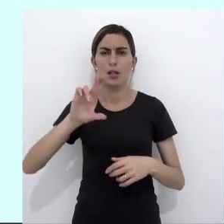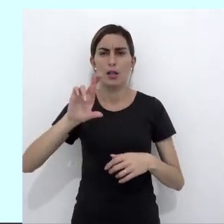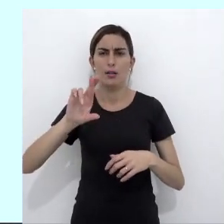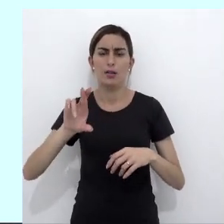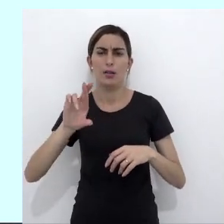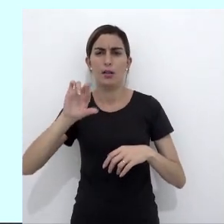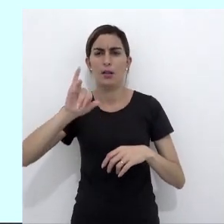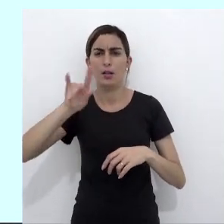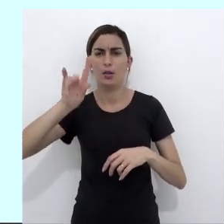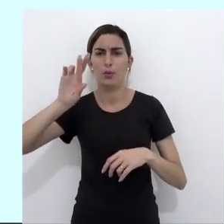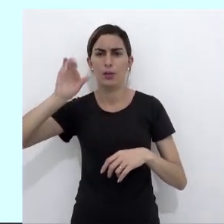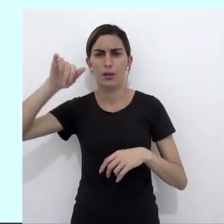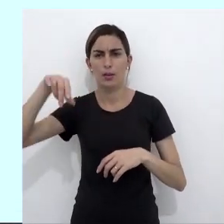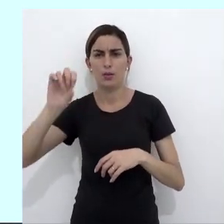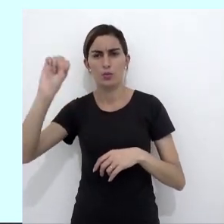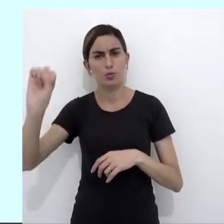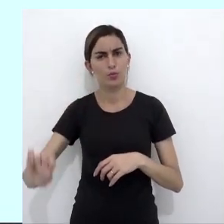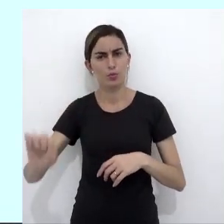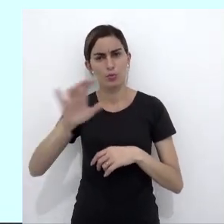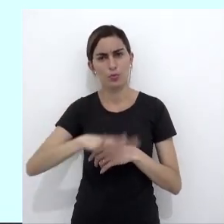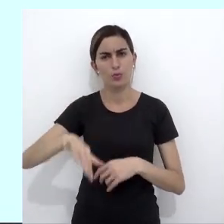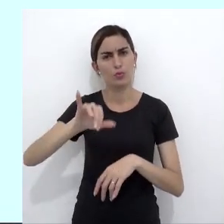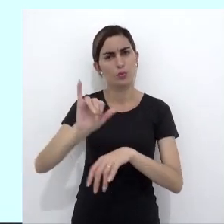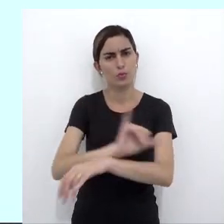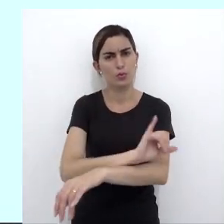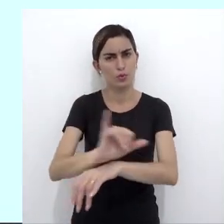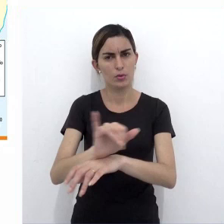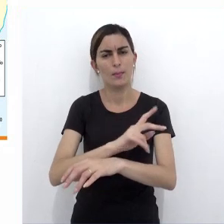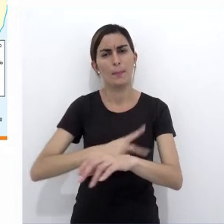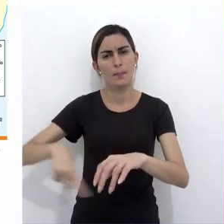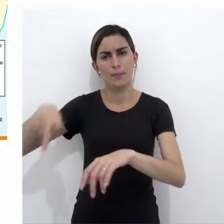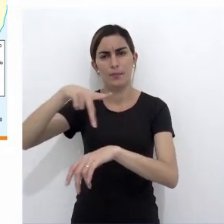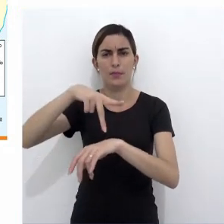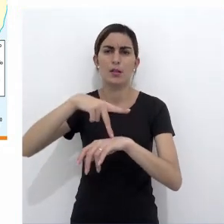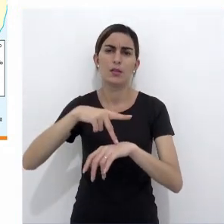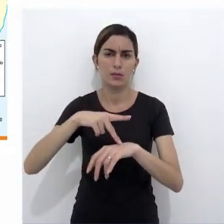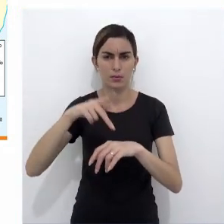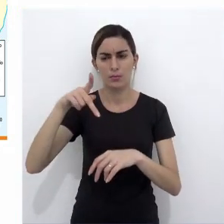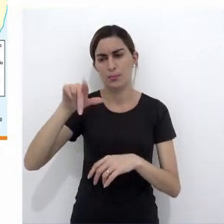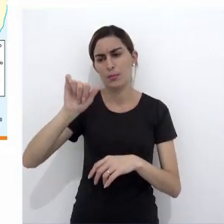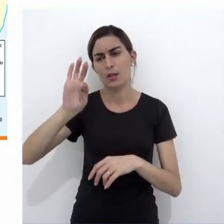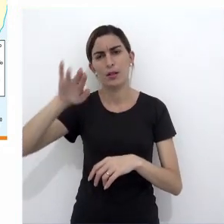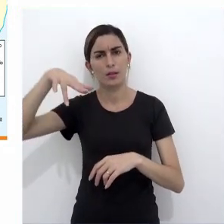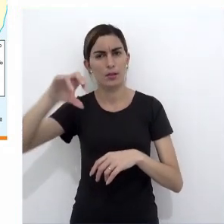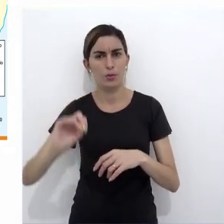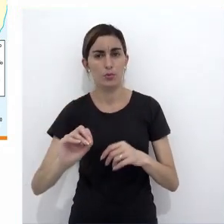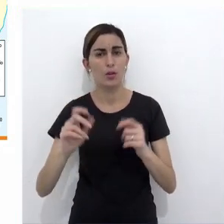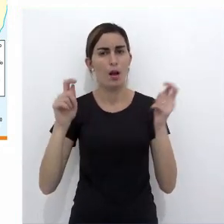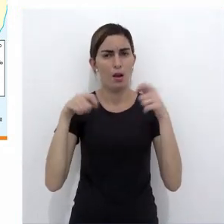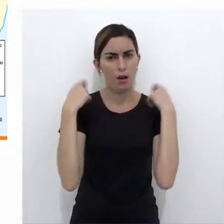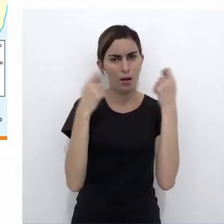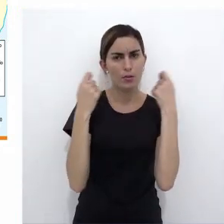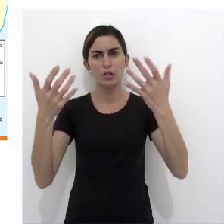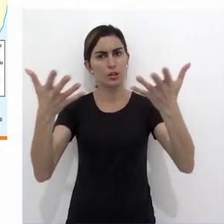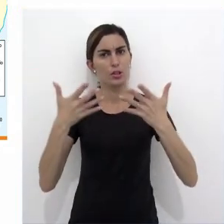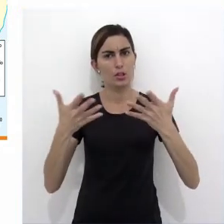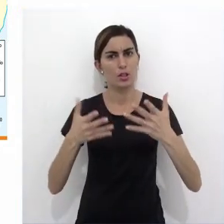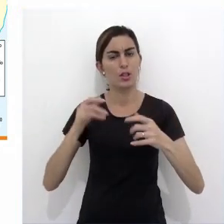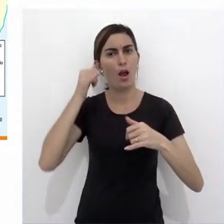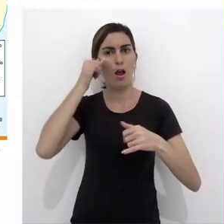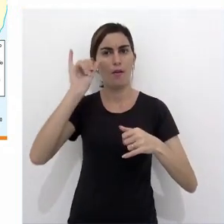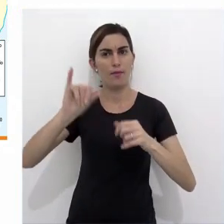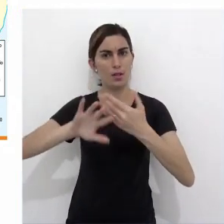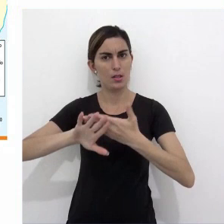região, não é? Bem estratégica ali com os países platinos. A Argentina queria o quê? Evitar a separação